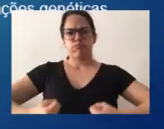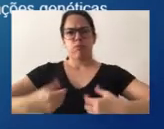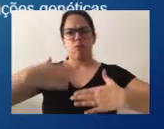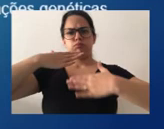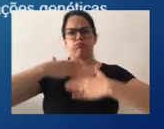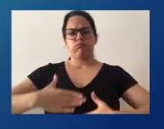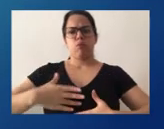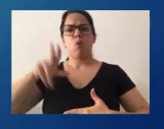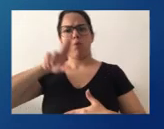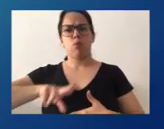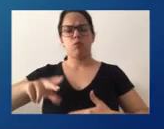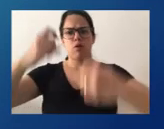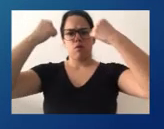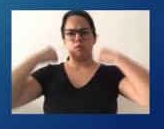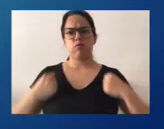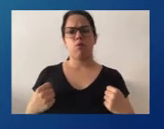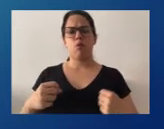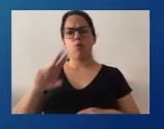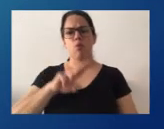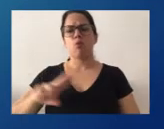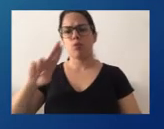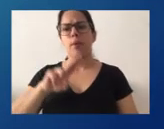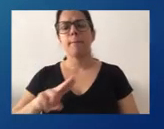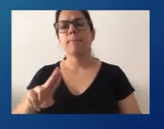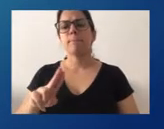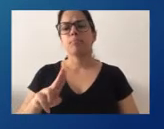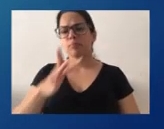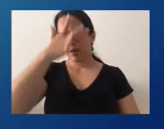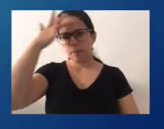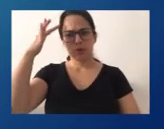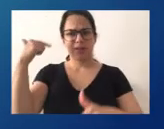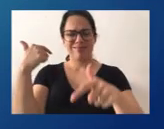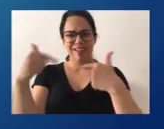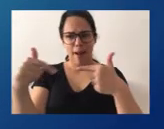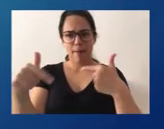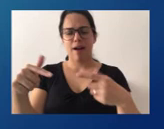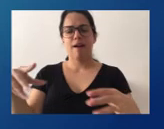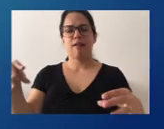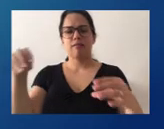Esses aventais que muitas vezes esses operadores, essas pessoas que trabalham